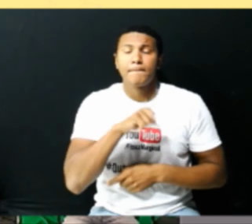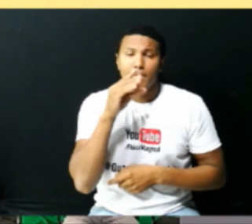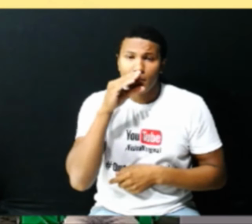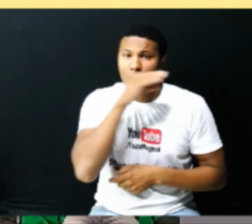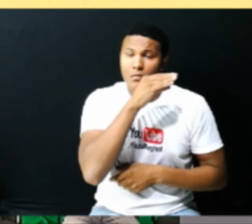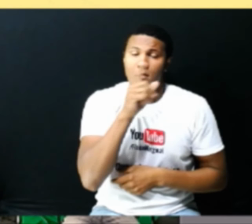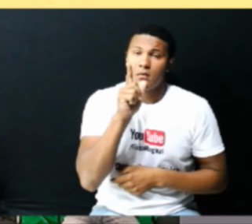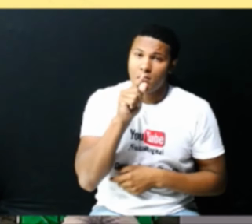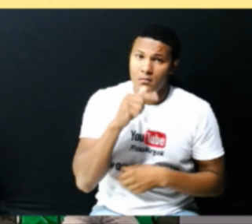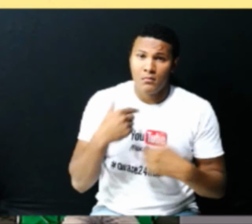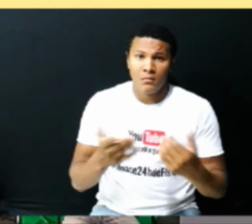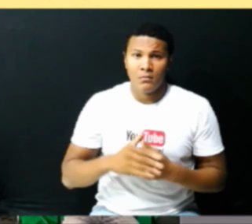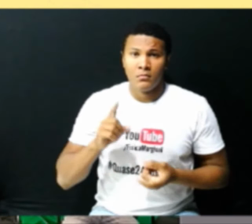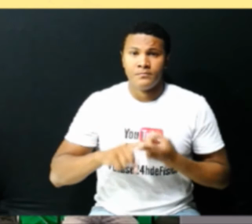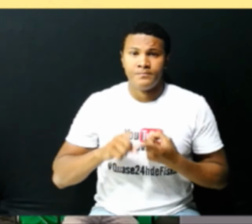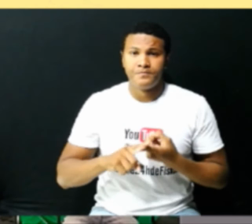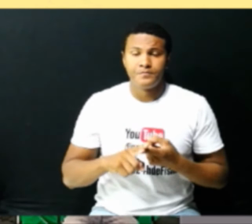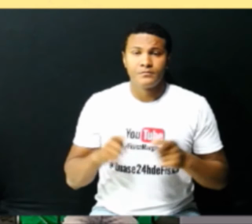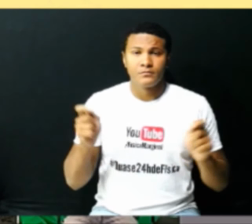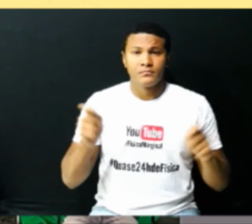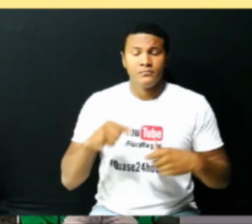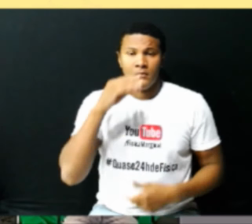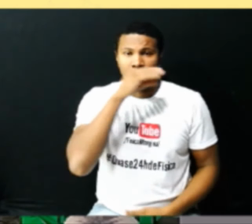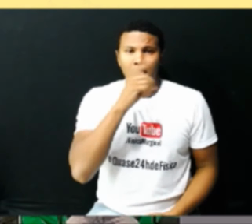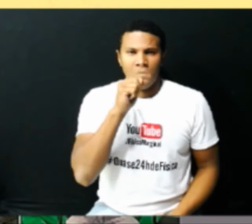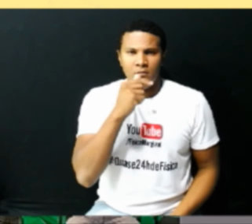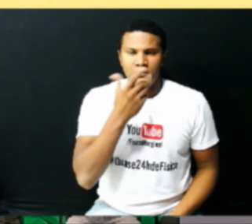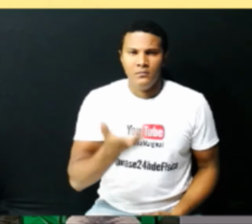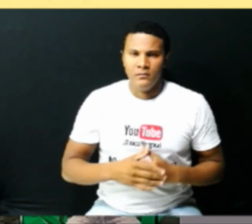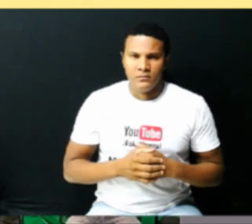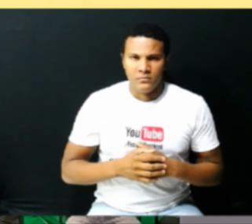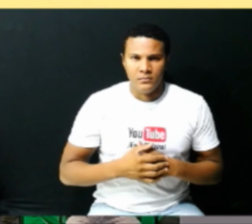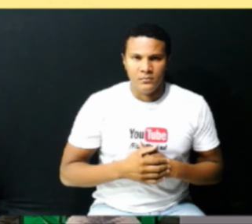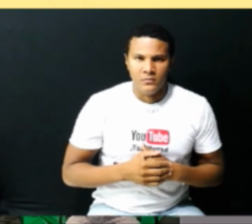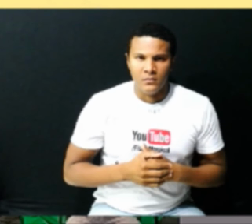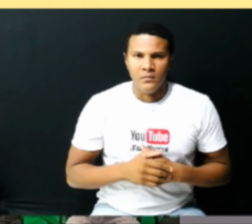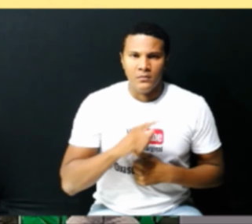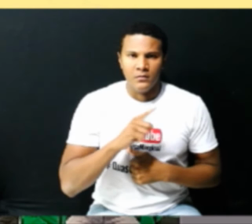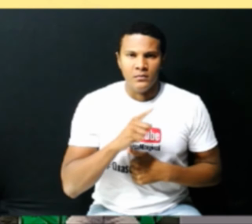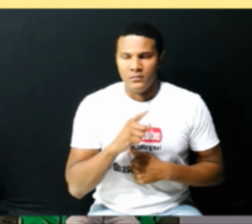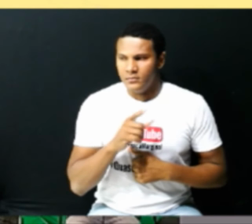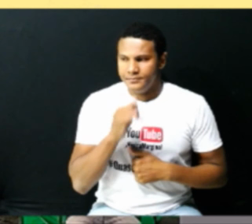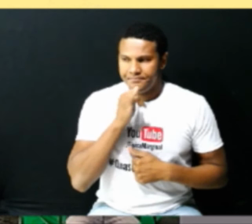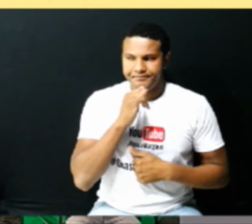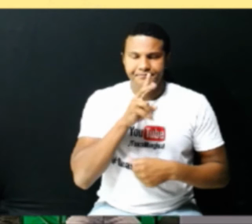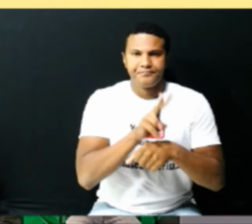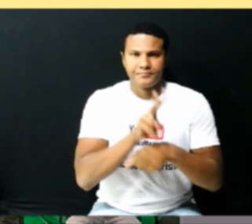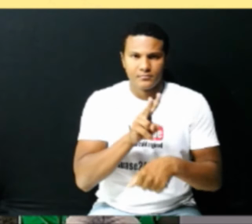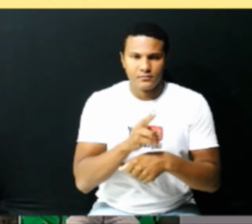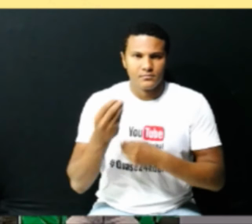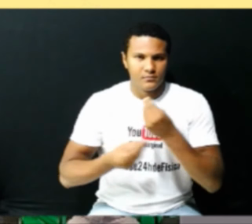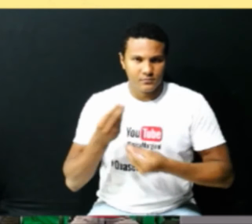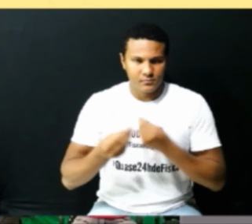para provocar o aquecimento da água. Este simulador, né, formas e transformações de energia, se